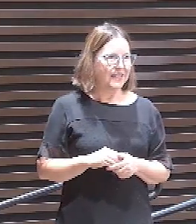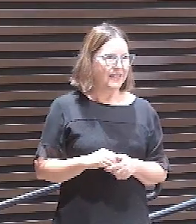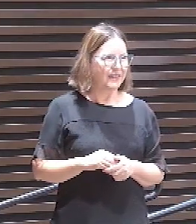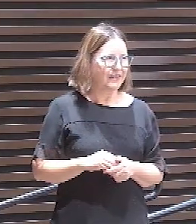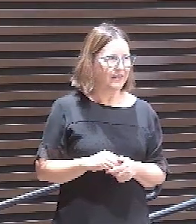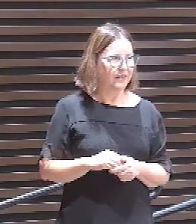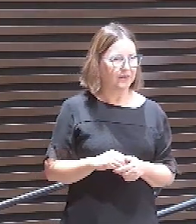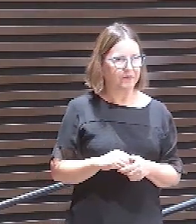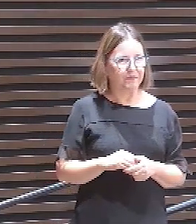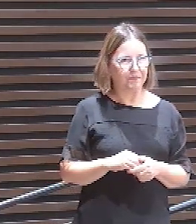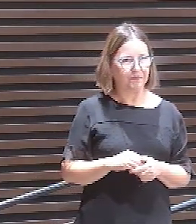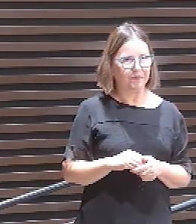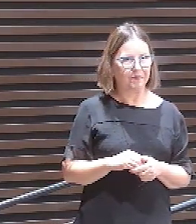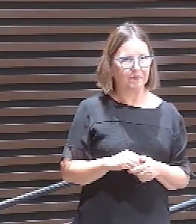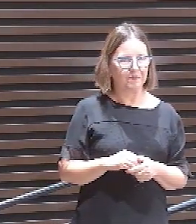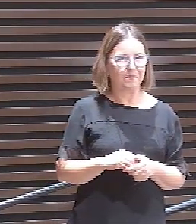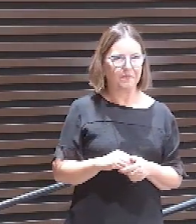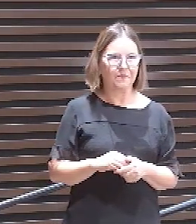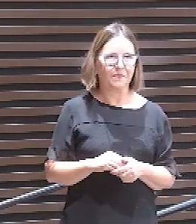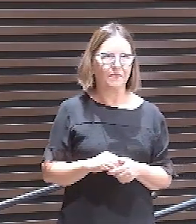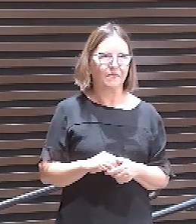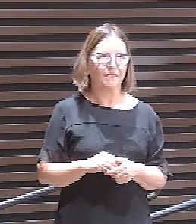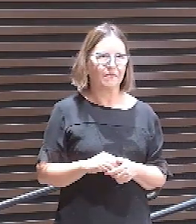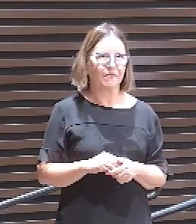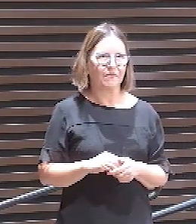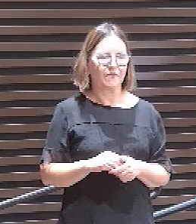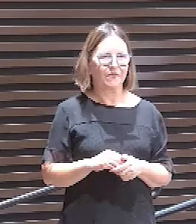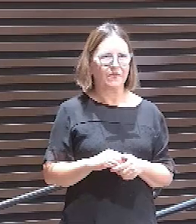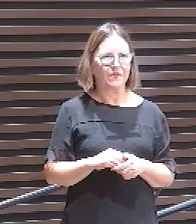grande empresário, tinha uma